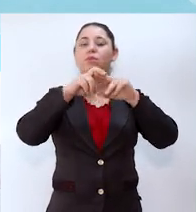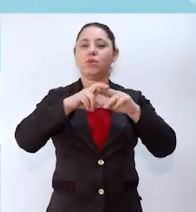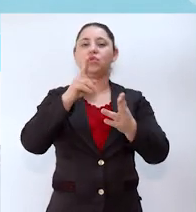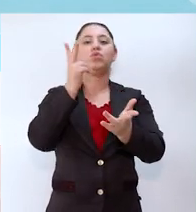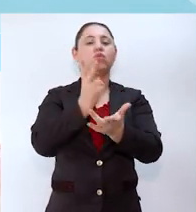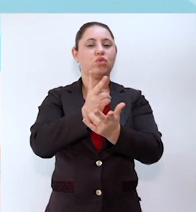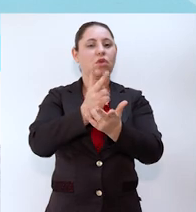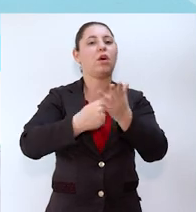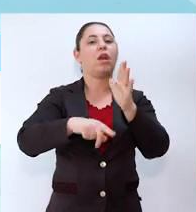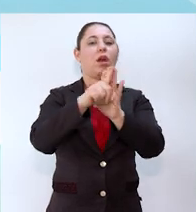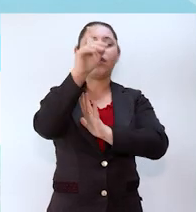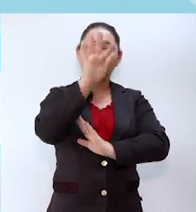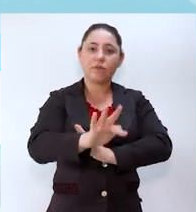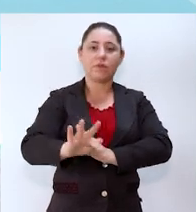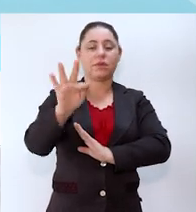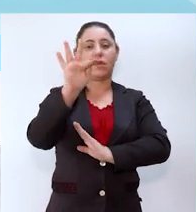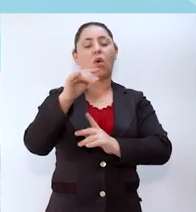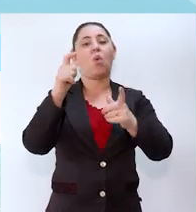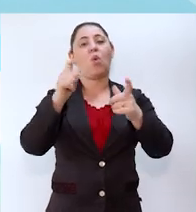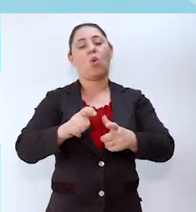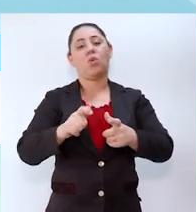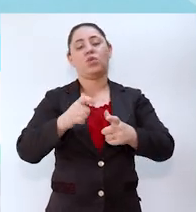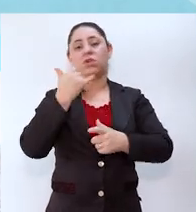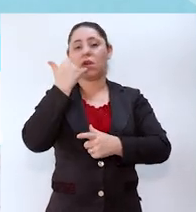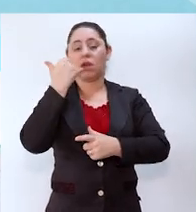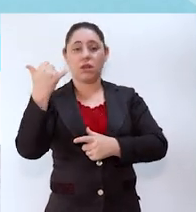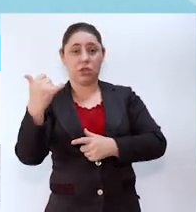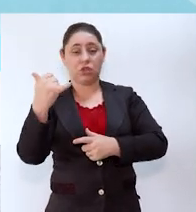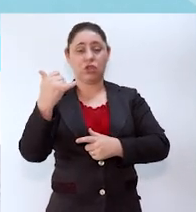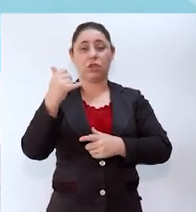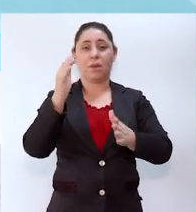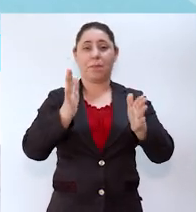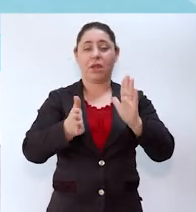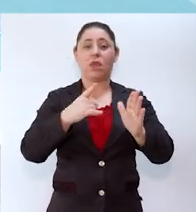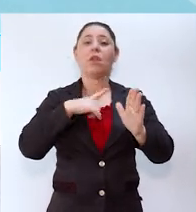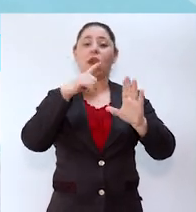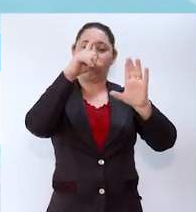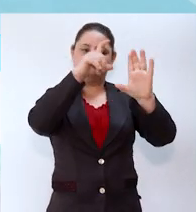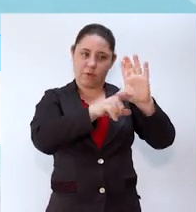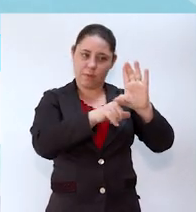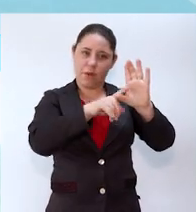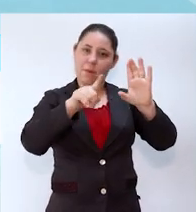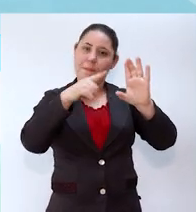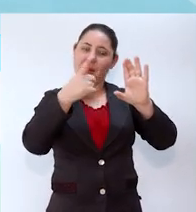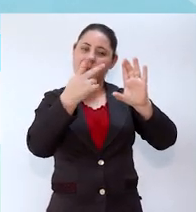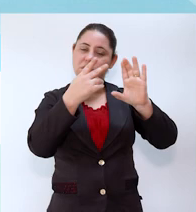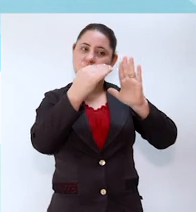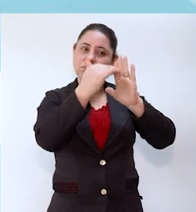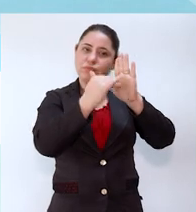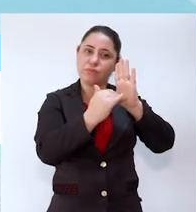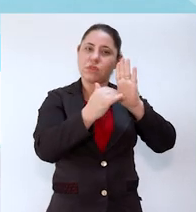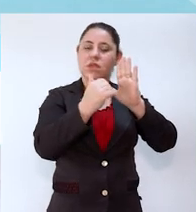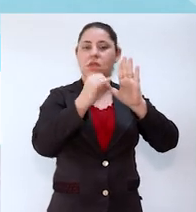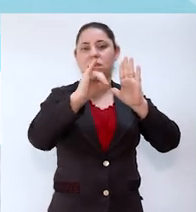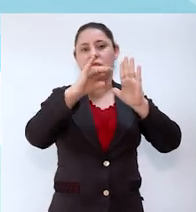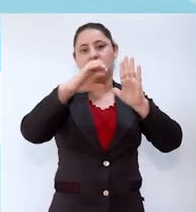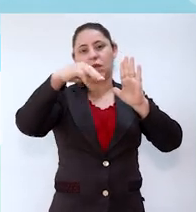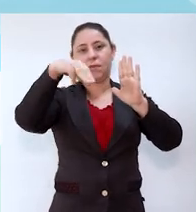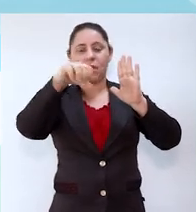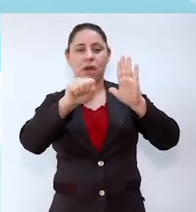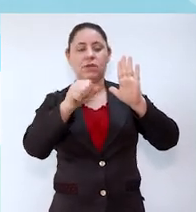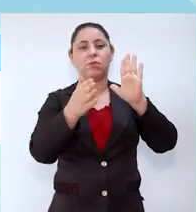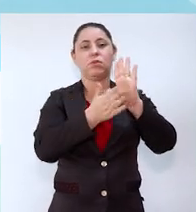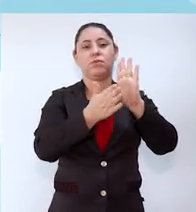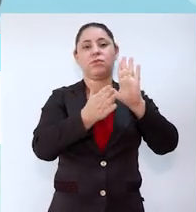Portanto, continua a legislação federal, onde a energia nesse período é taxa vermelha, mas com a redução do